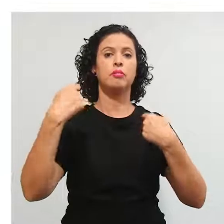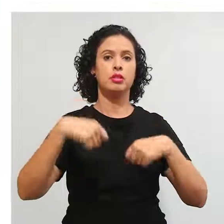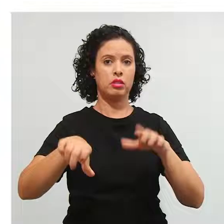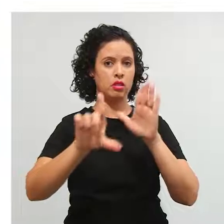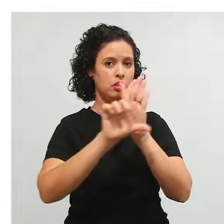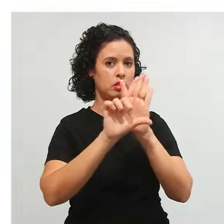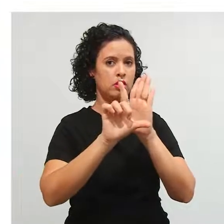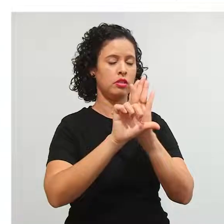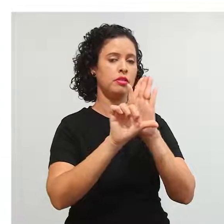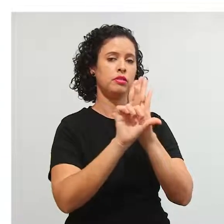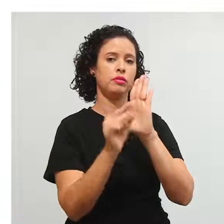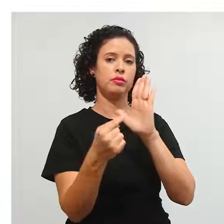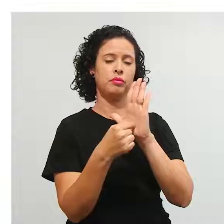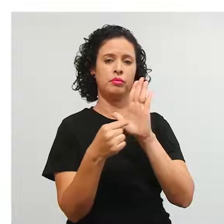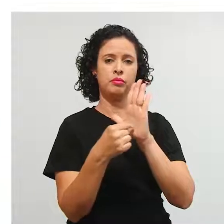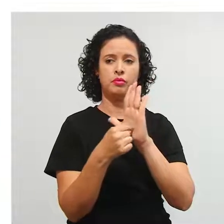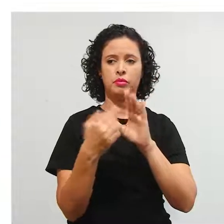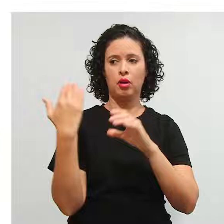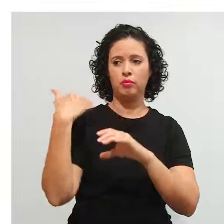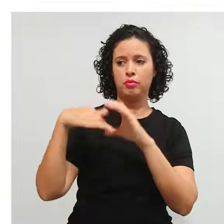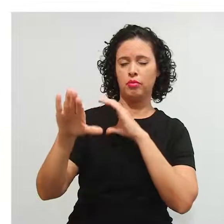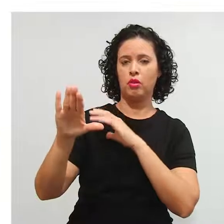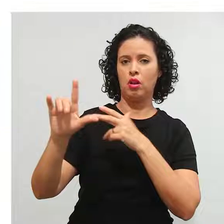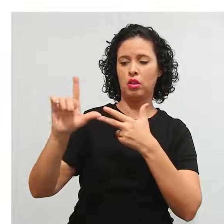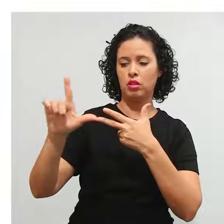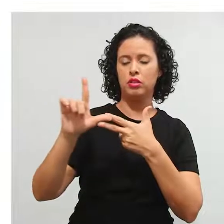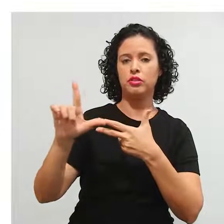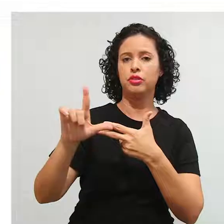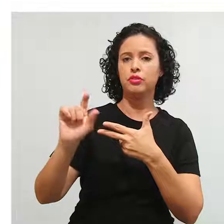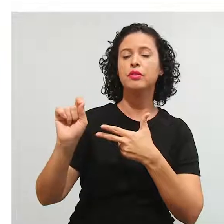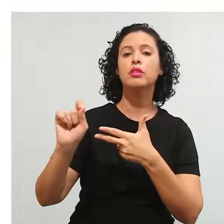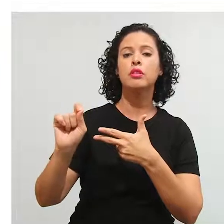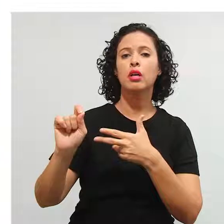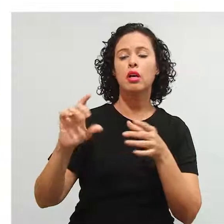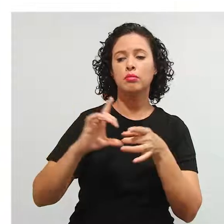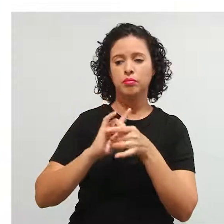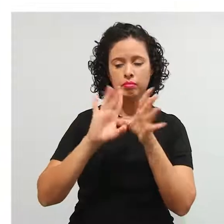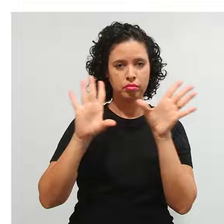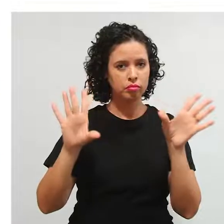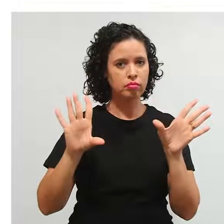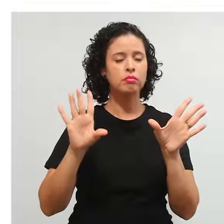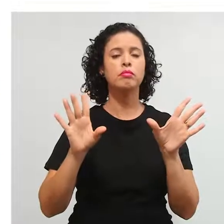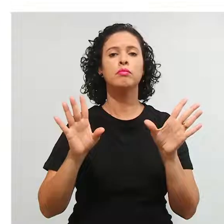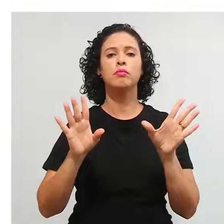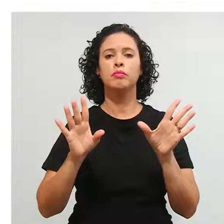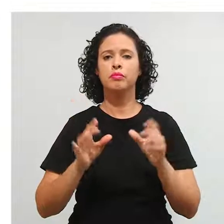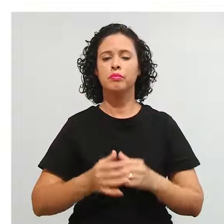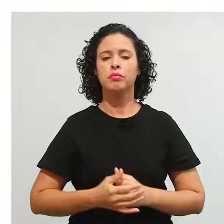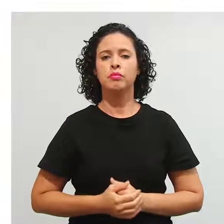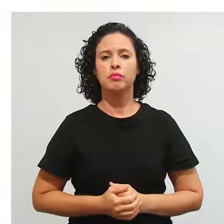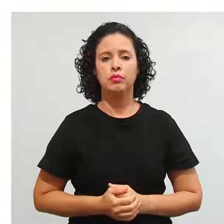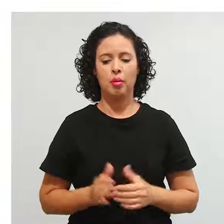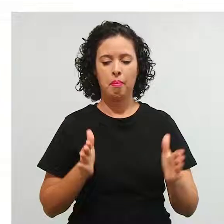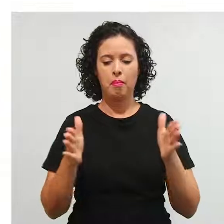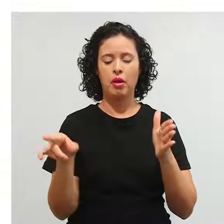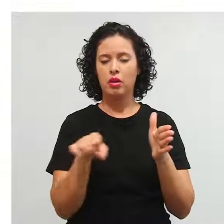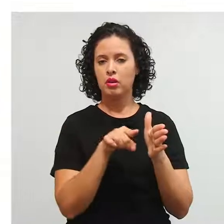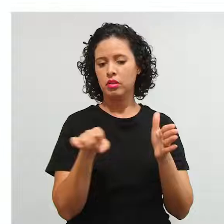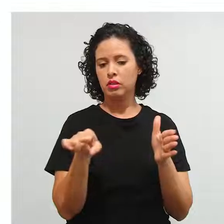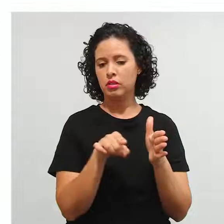lei lá para o Legislativo para autorizar, tá?